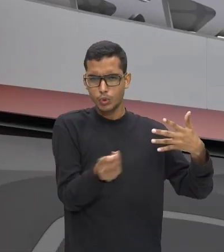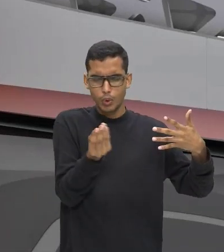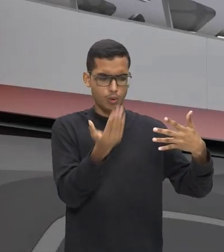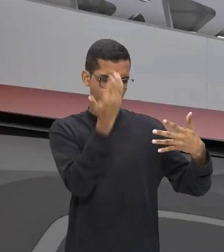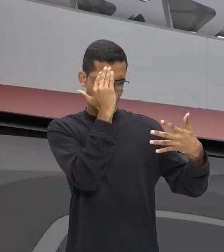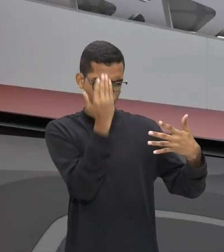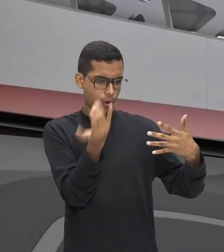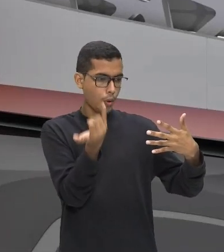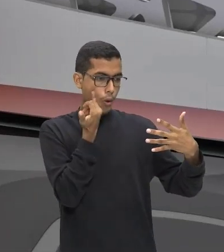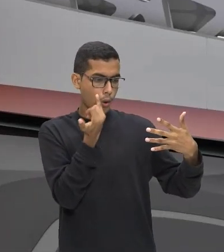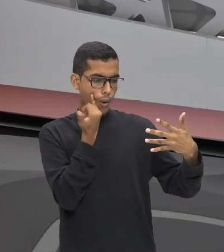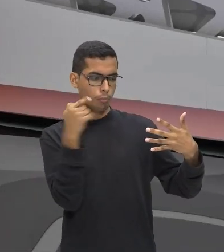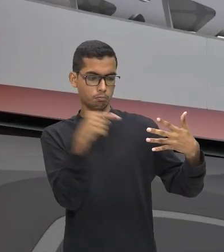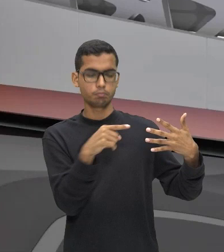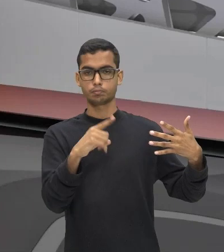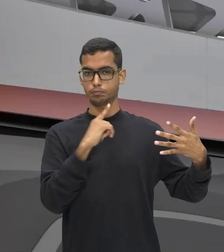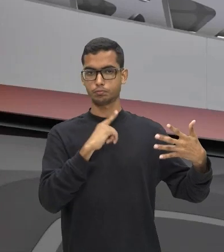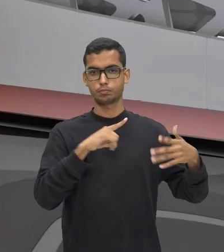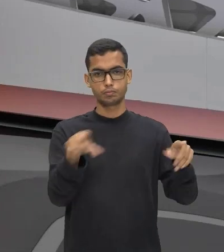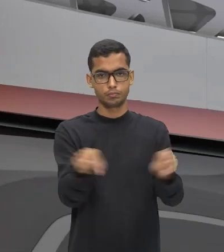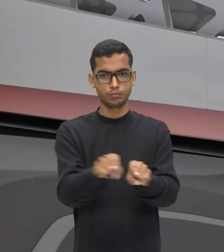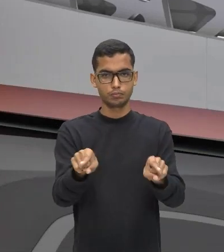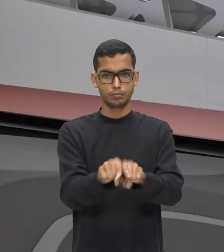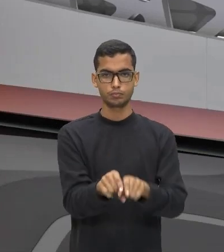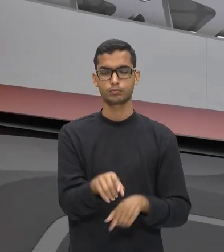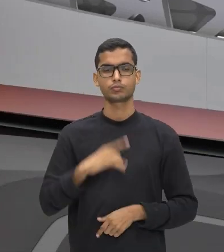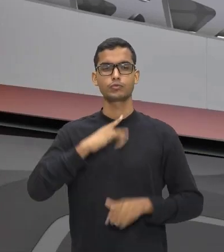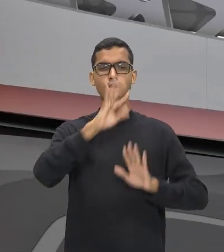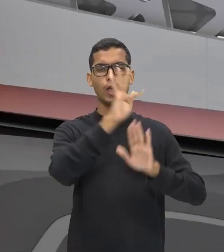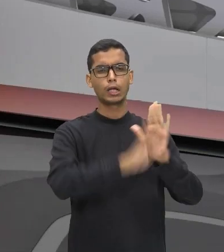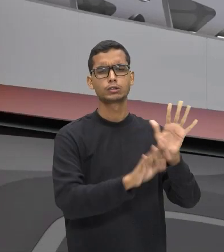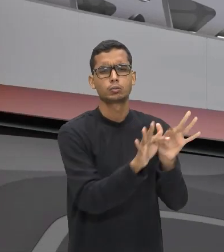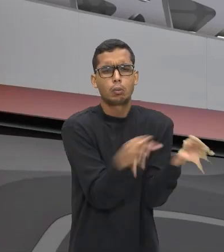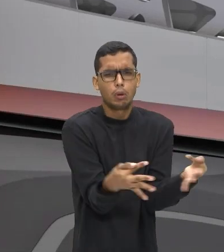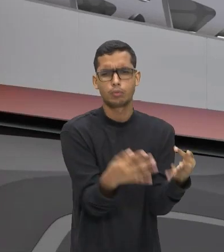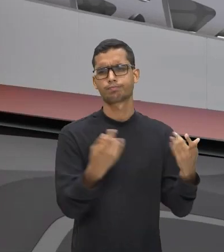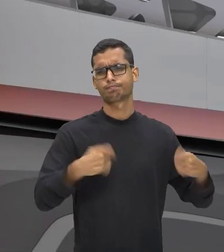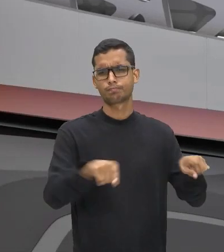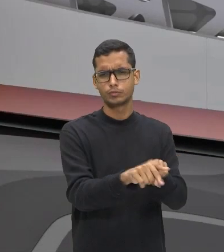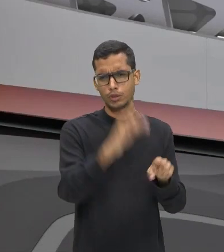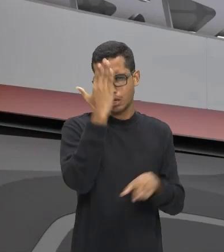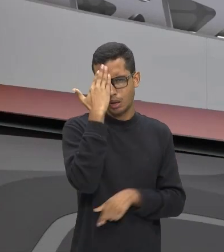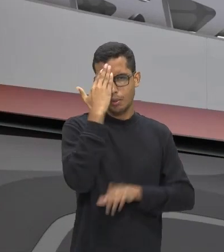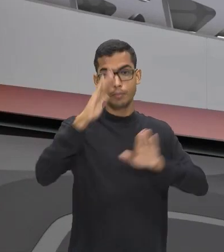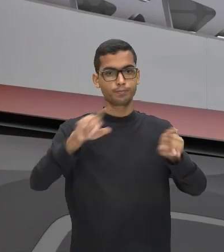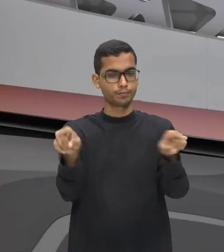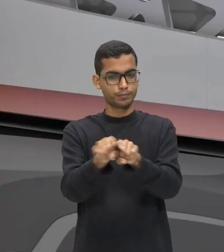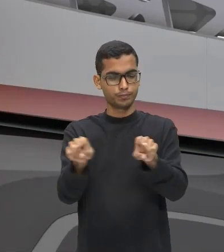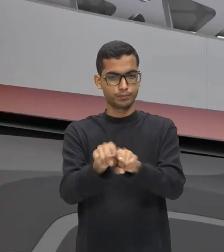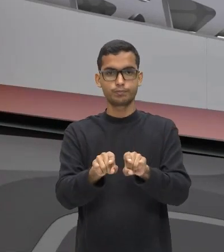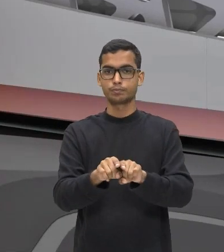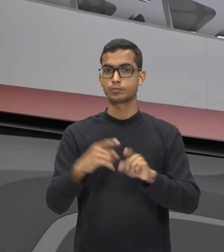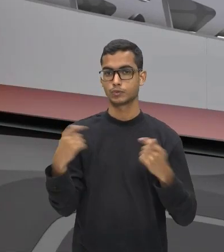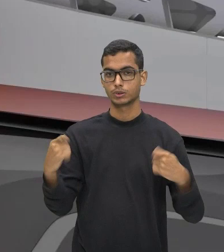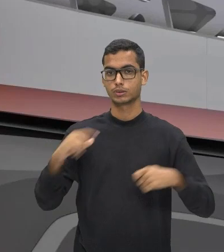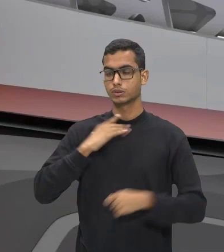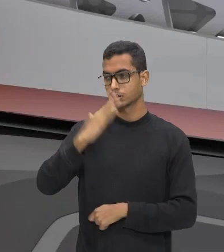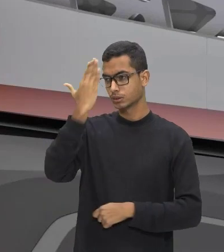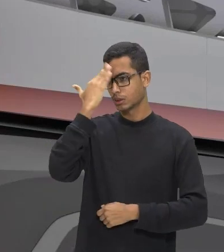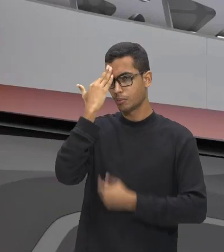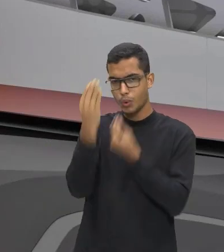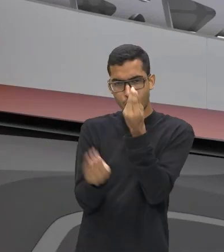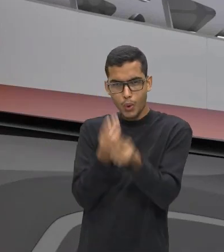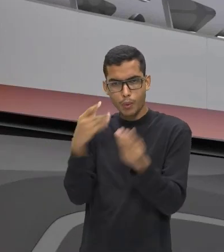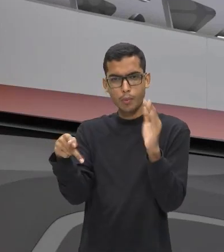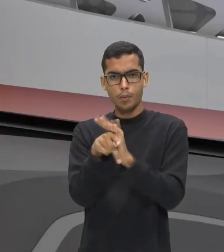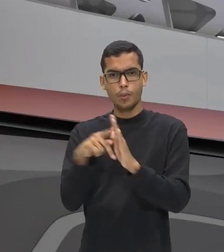a informação que ele tem. Então, não é somente um texto que a gente tem que saber interpretar, a gente também tem que saber como está aquele